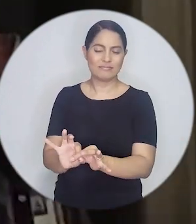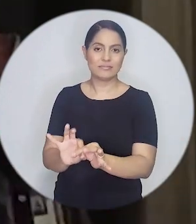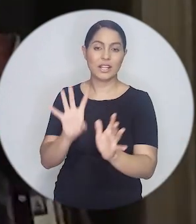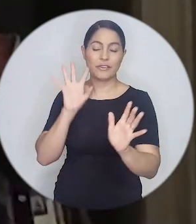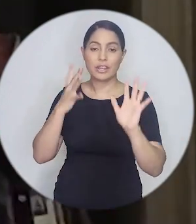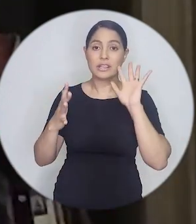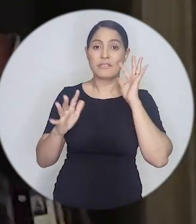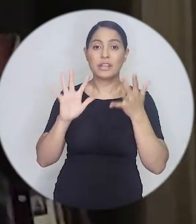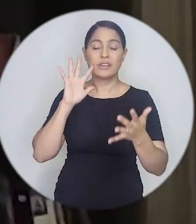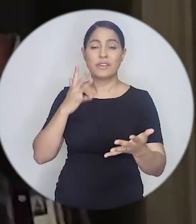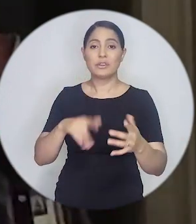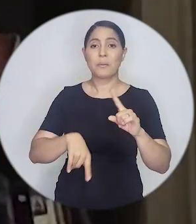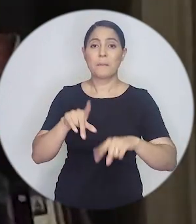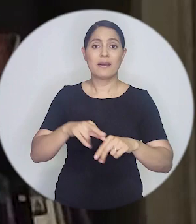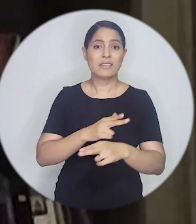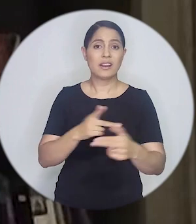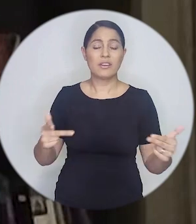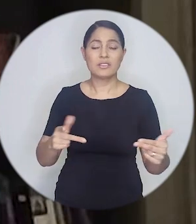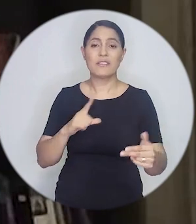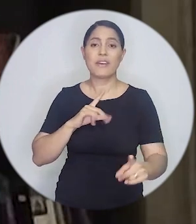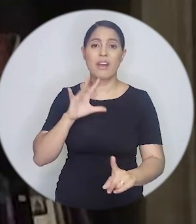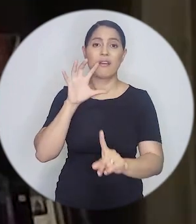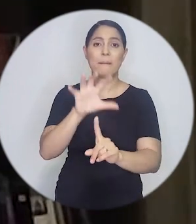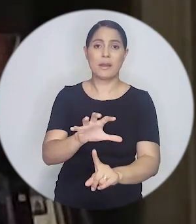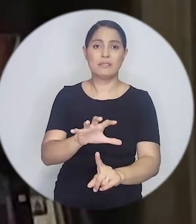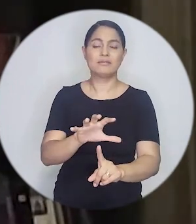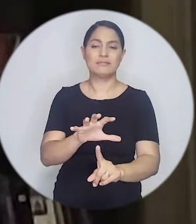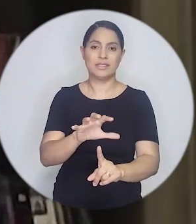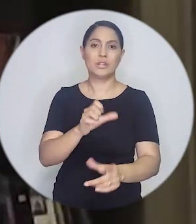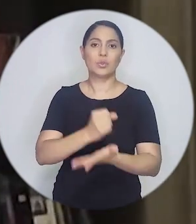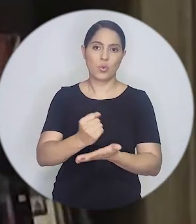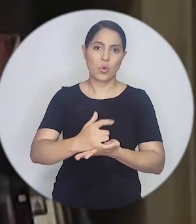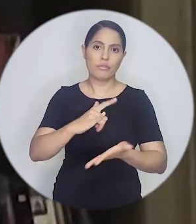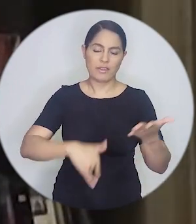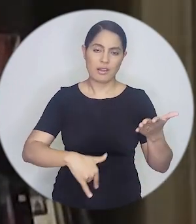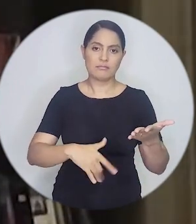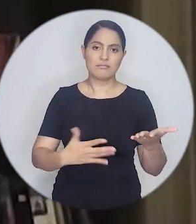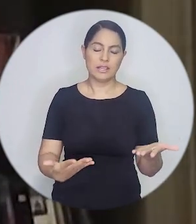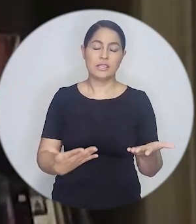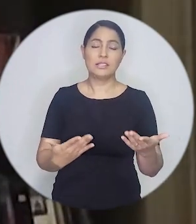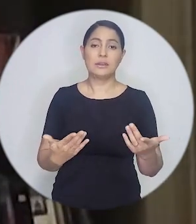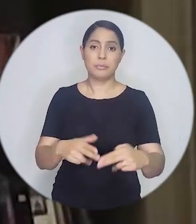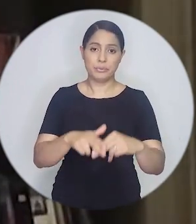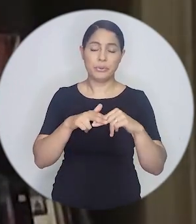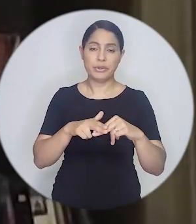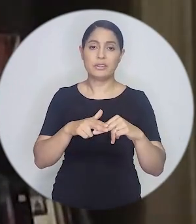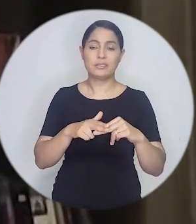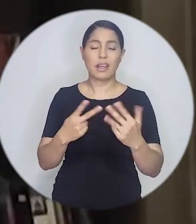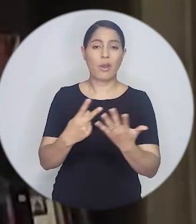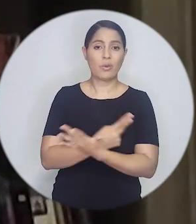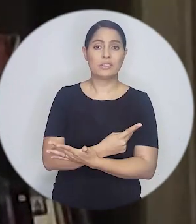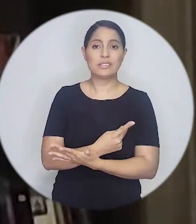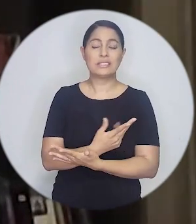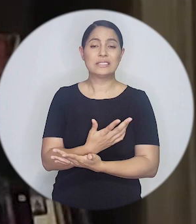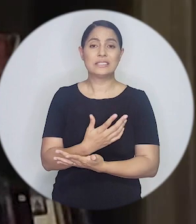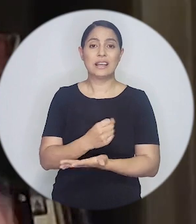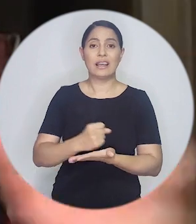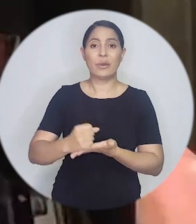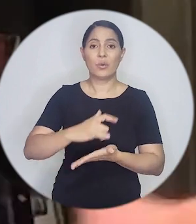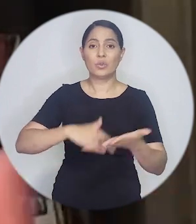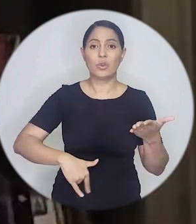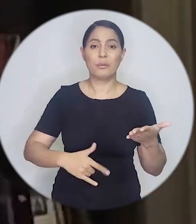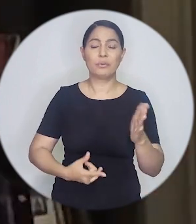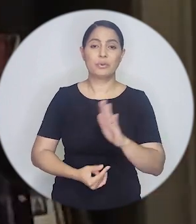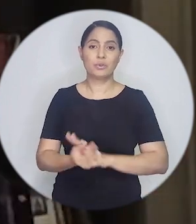de um determinado evento que se materializa e impacta a execução do contrato, né? Podendo romper